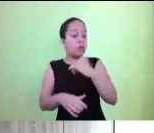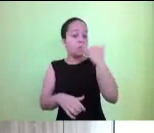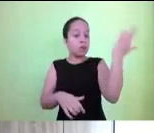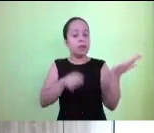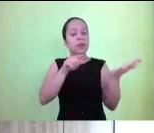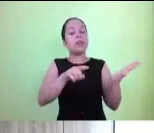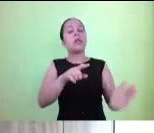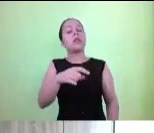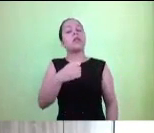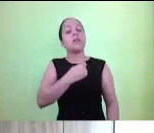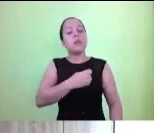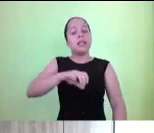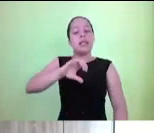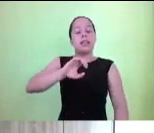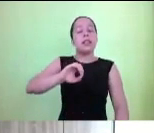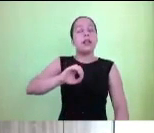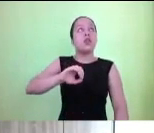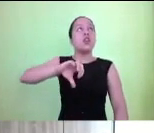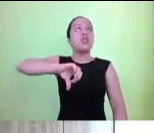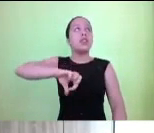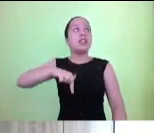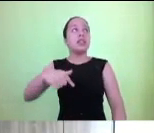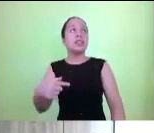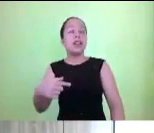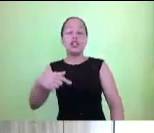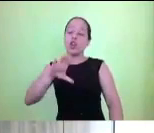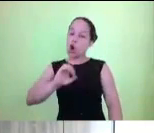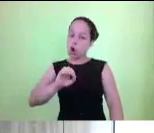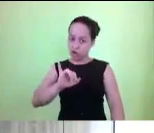097. Ampla concorrência.